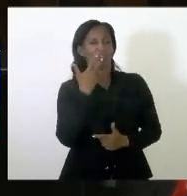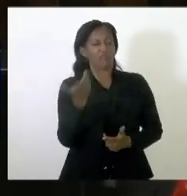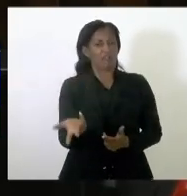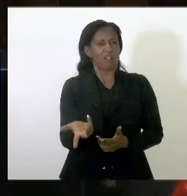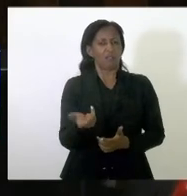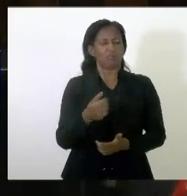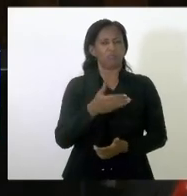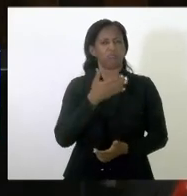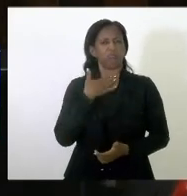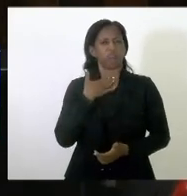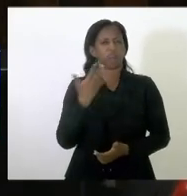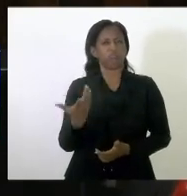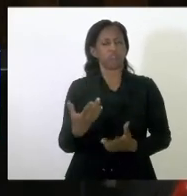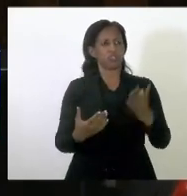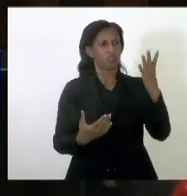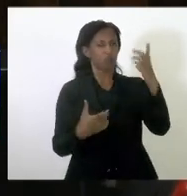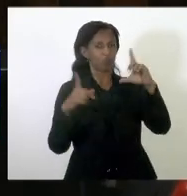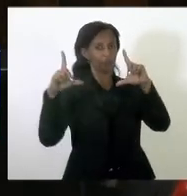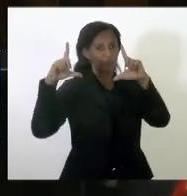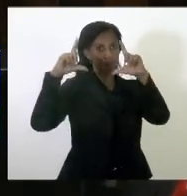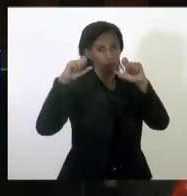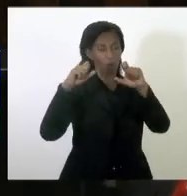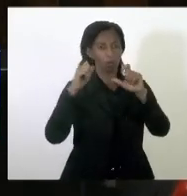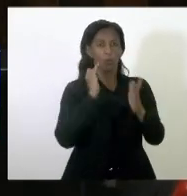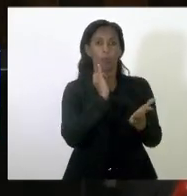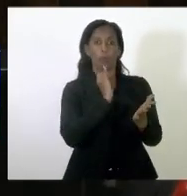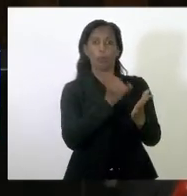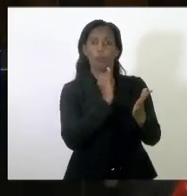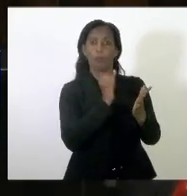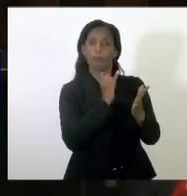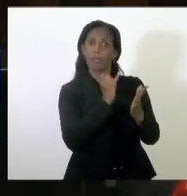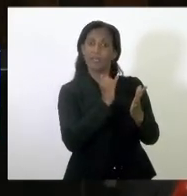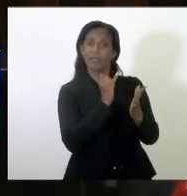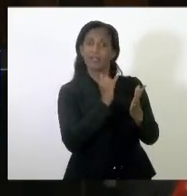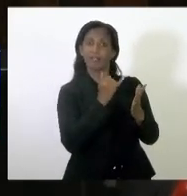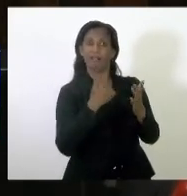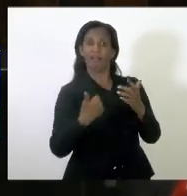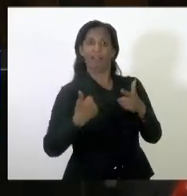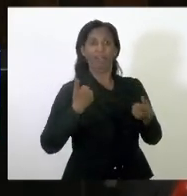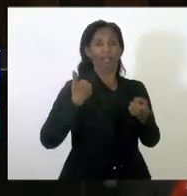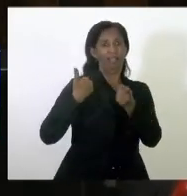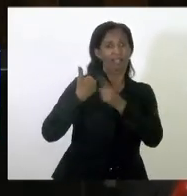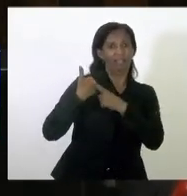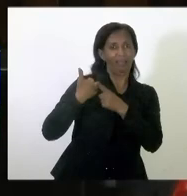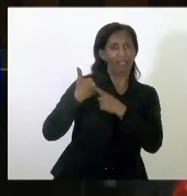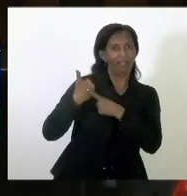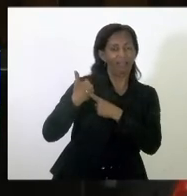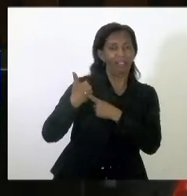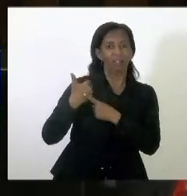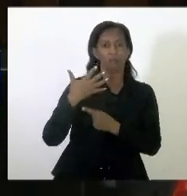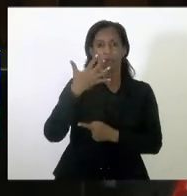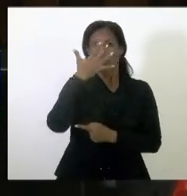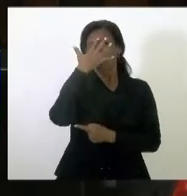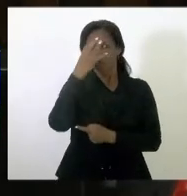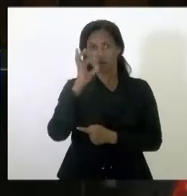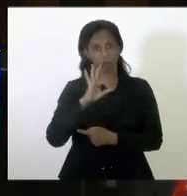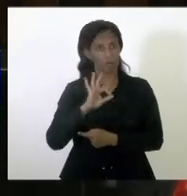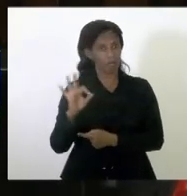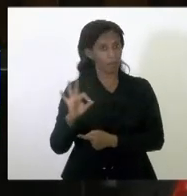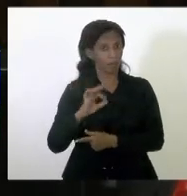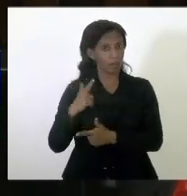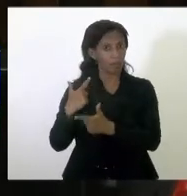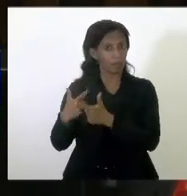cerrado, tiram fotografia, publicam nas redes sociais, ganham curtidas, mas não sabem absolutamente nada do que se trata o